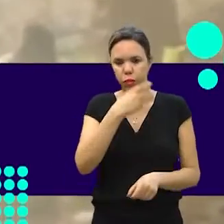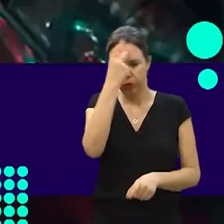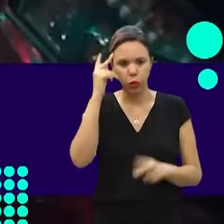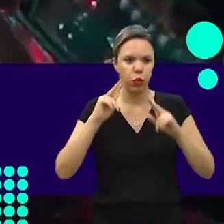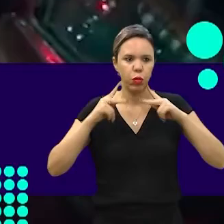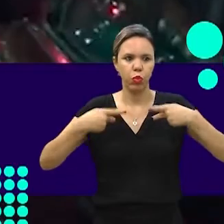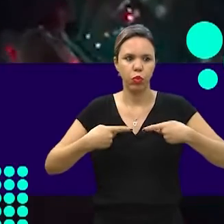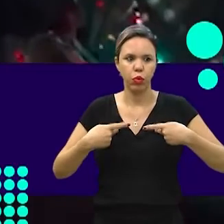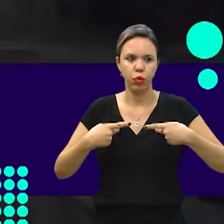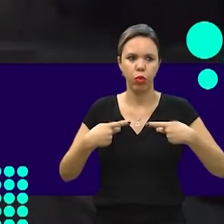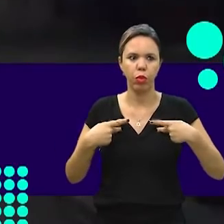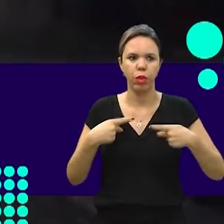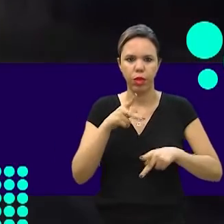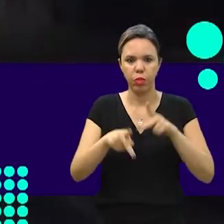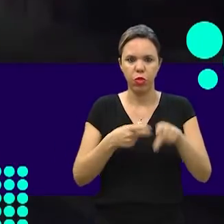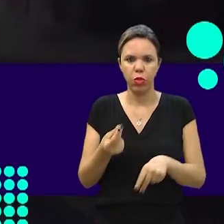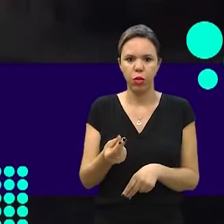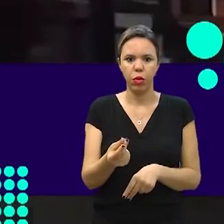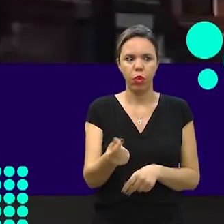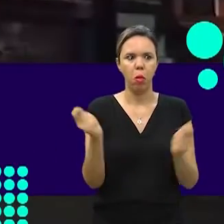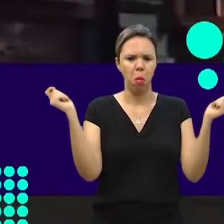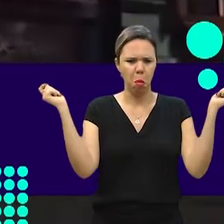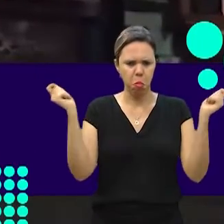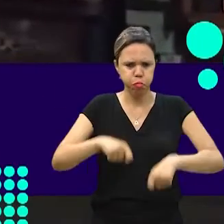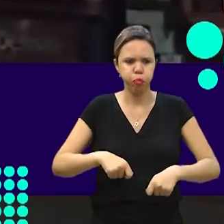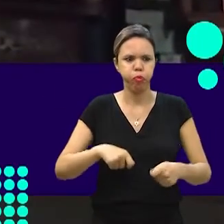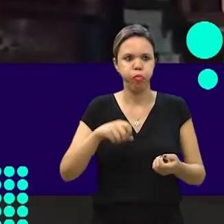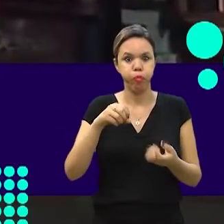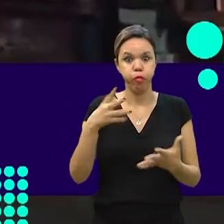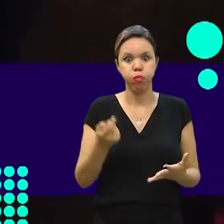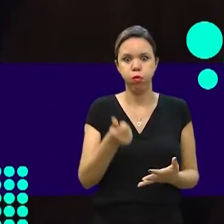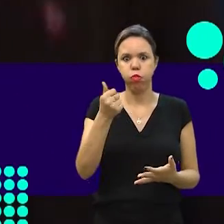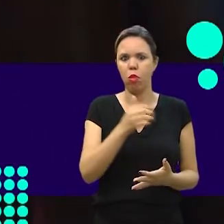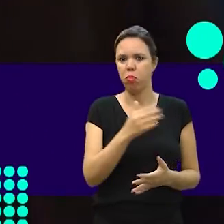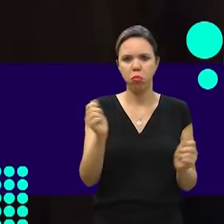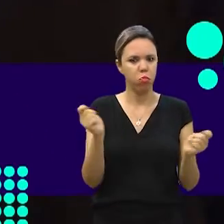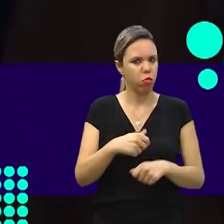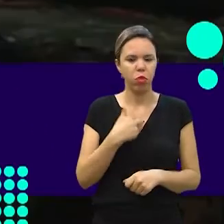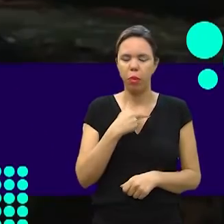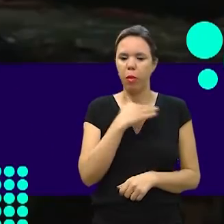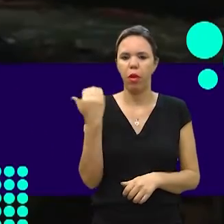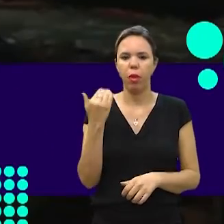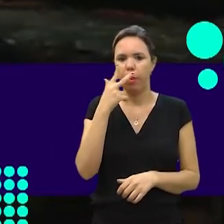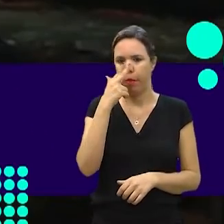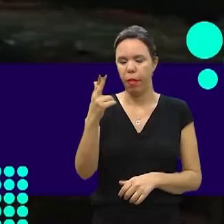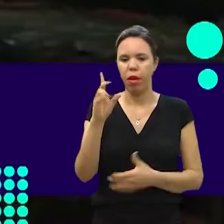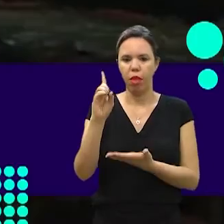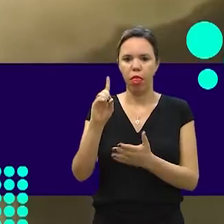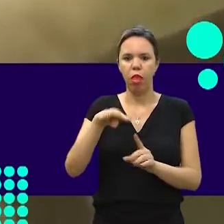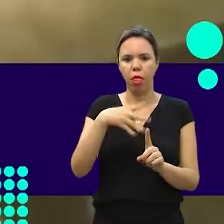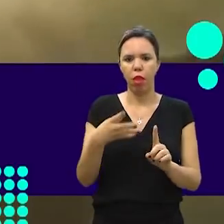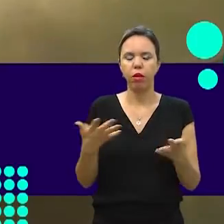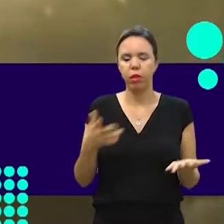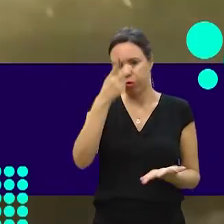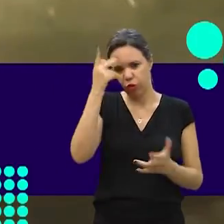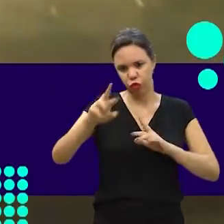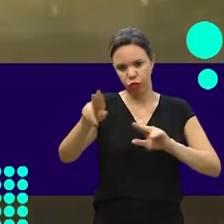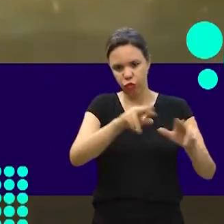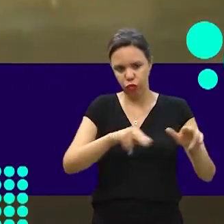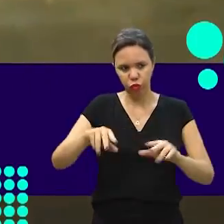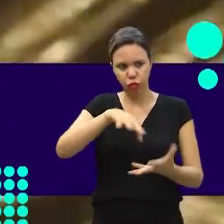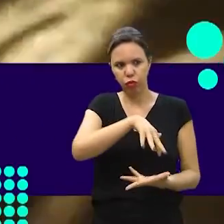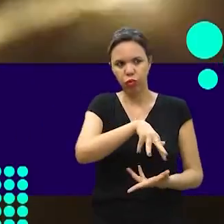e quase imortais. Vistos como deuses por diferentes povos, eles ficam no planeta como uma proteção